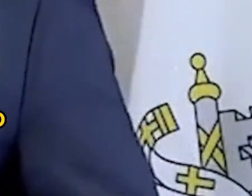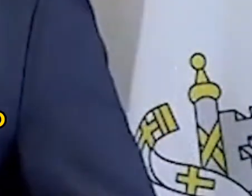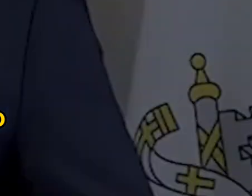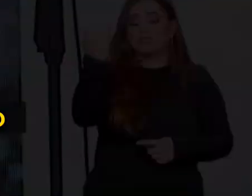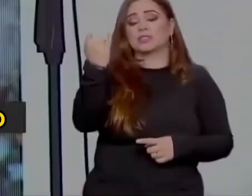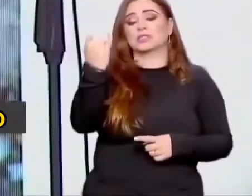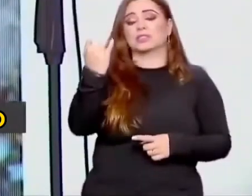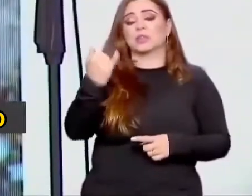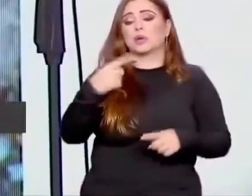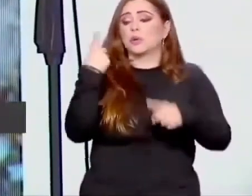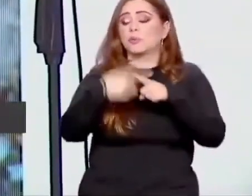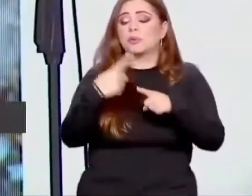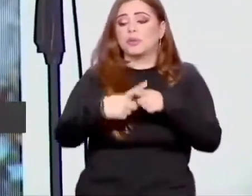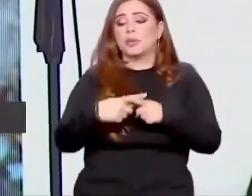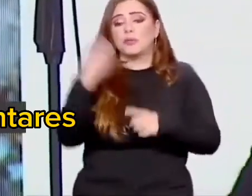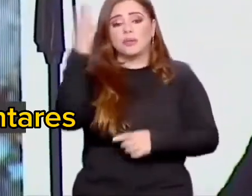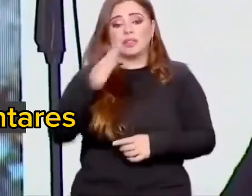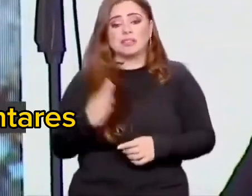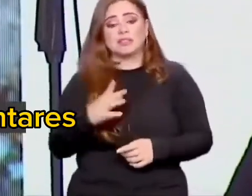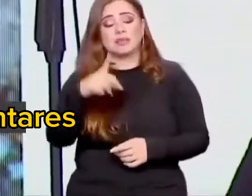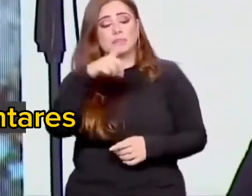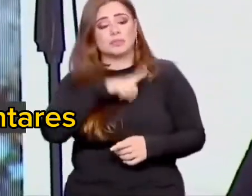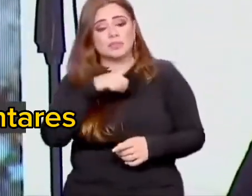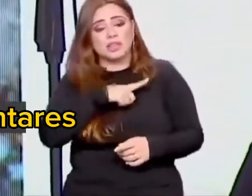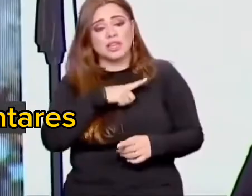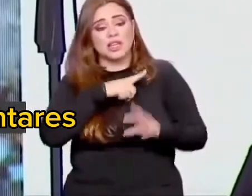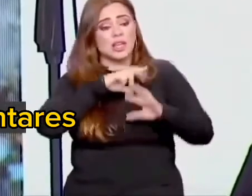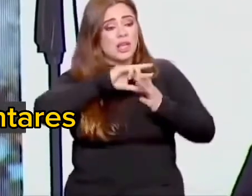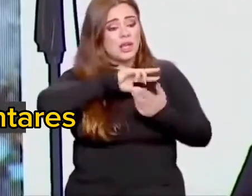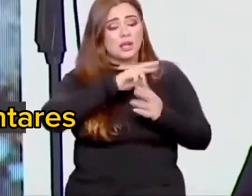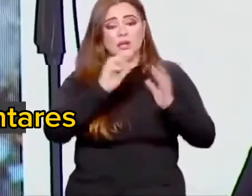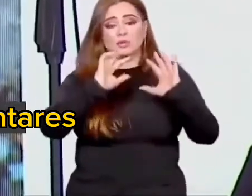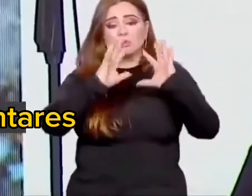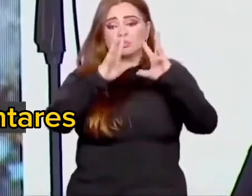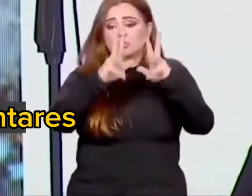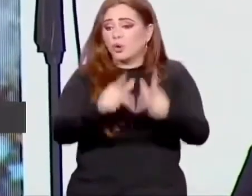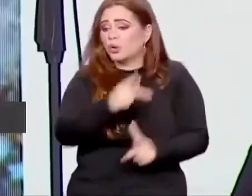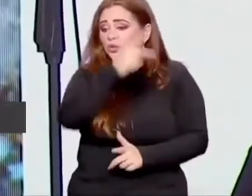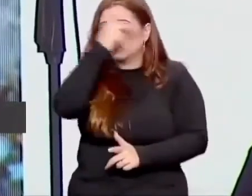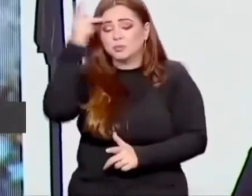relator. Então, pessoal, Lula usa dinheiro da saúde para comprar parlamentares.